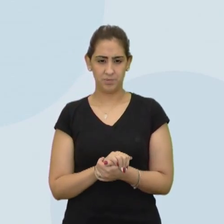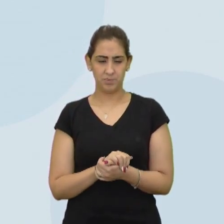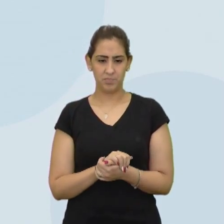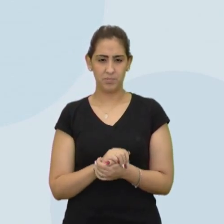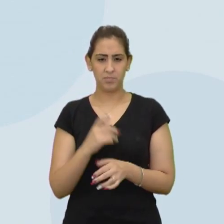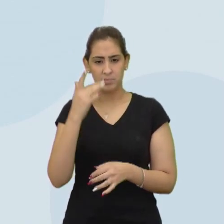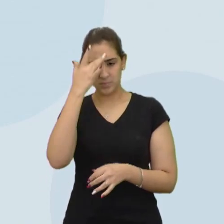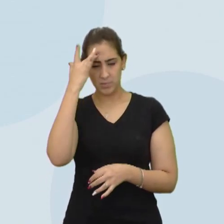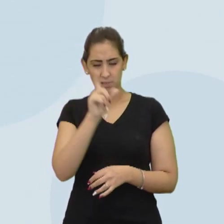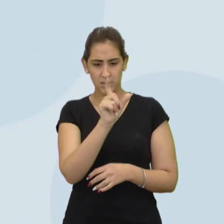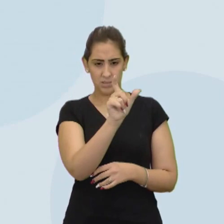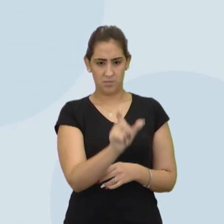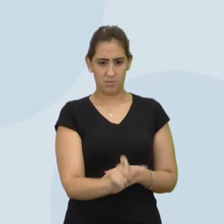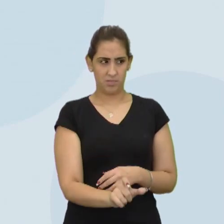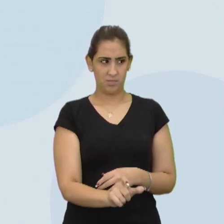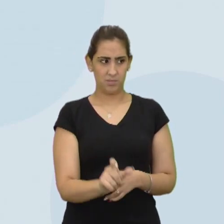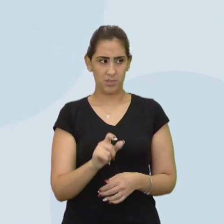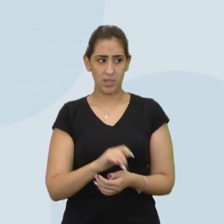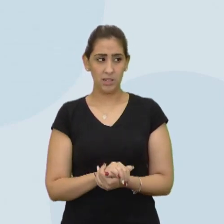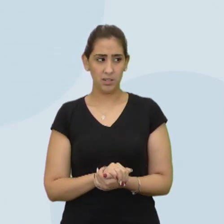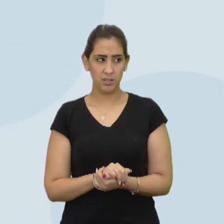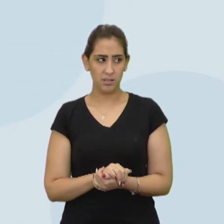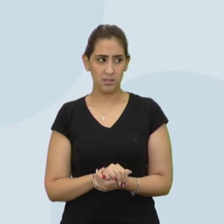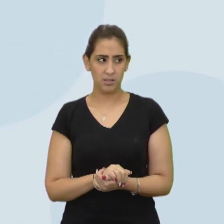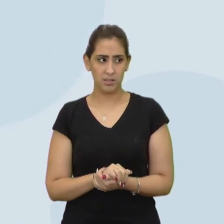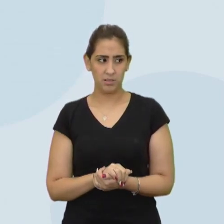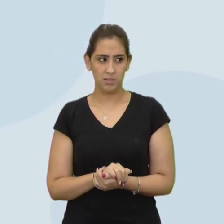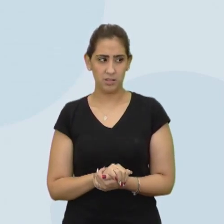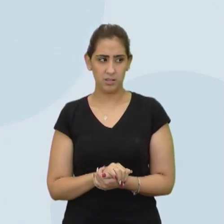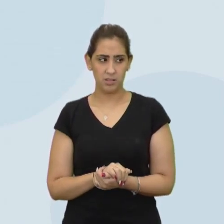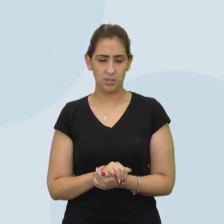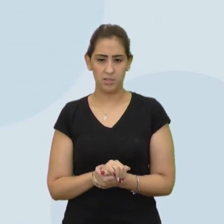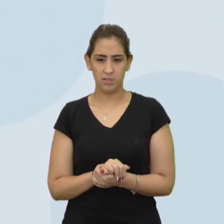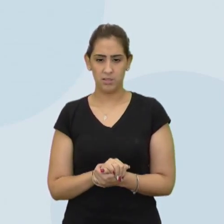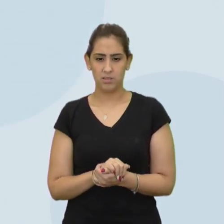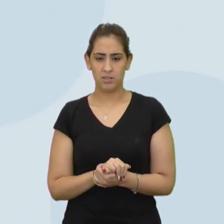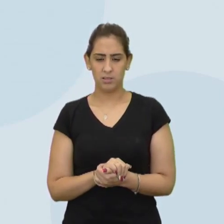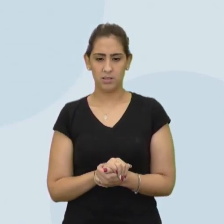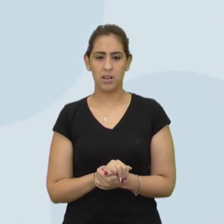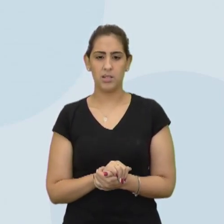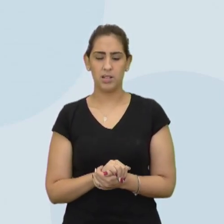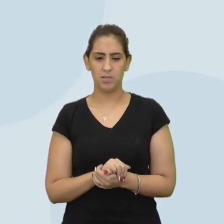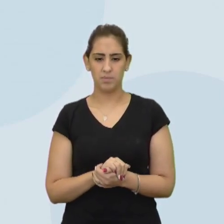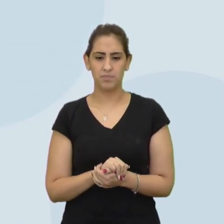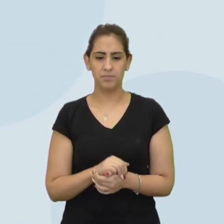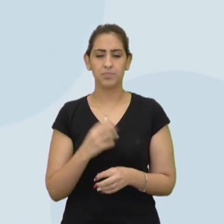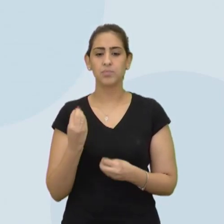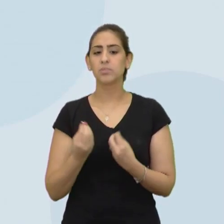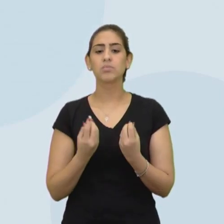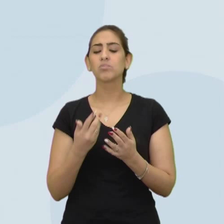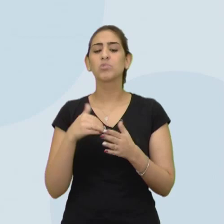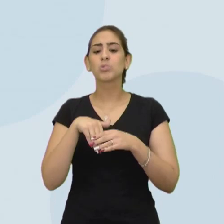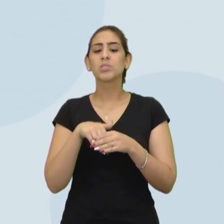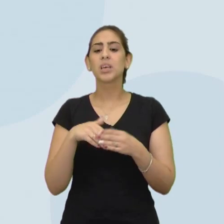essa pessoa pode se perguntar se tem algum segredo para isso. Qual seria esse